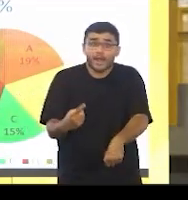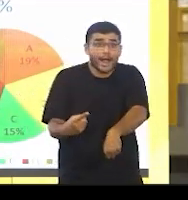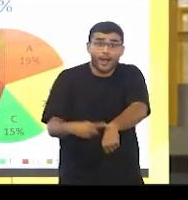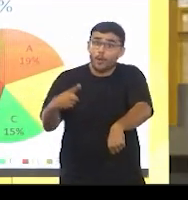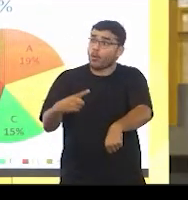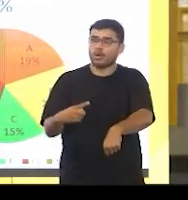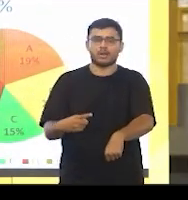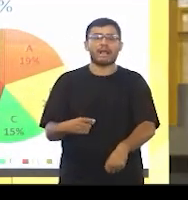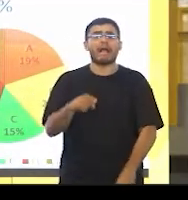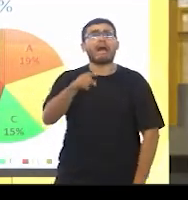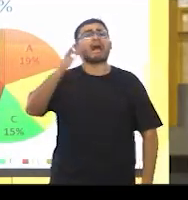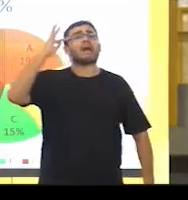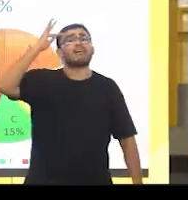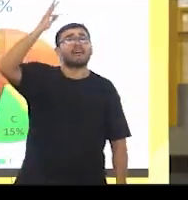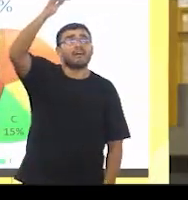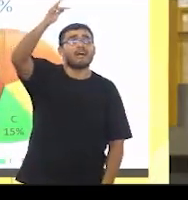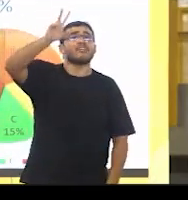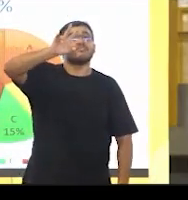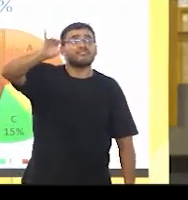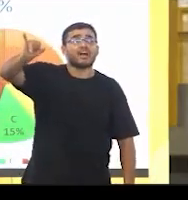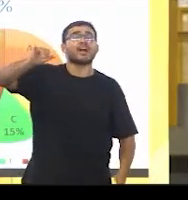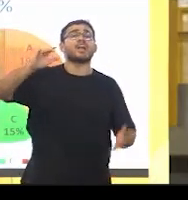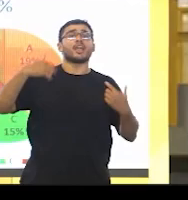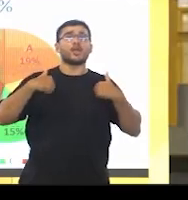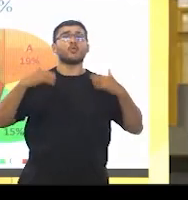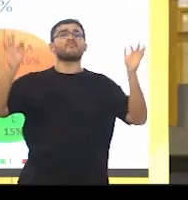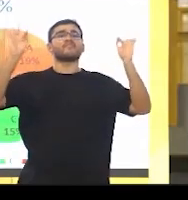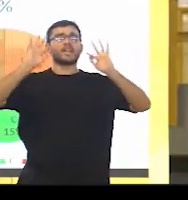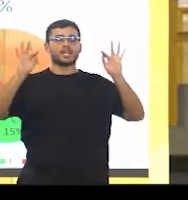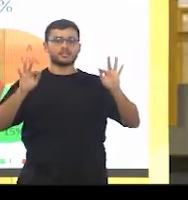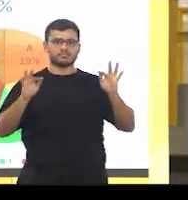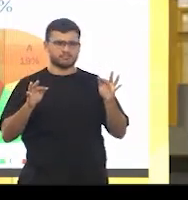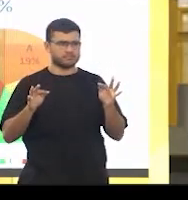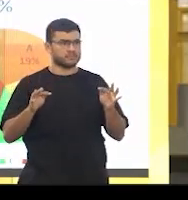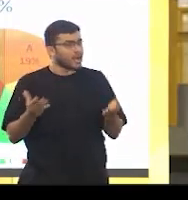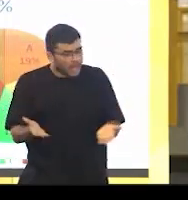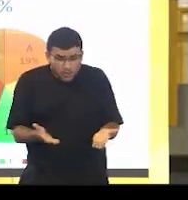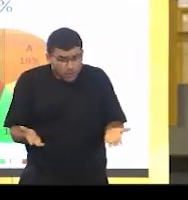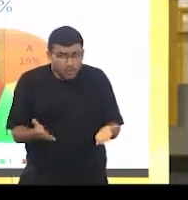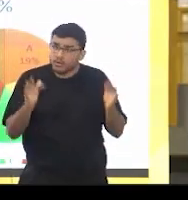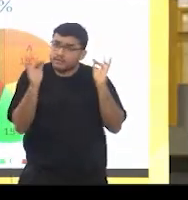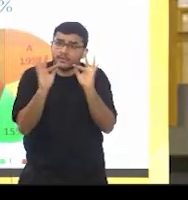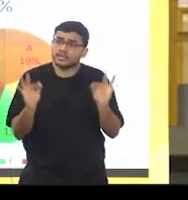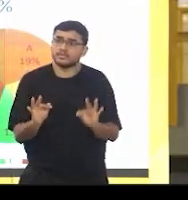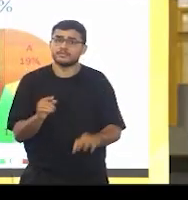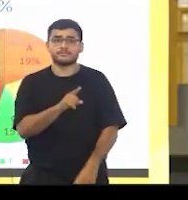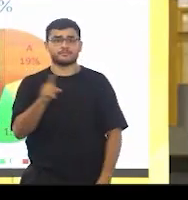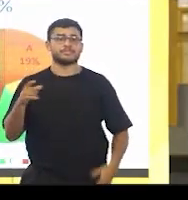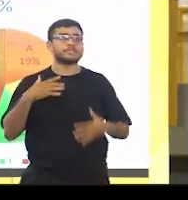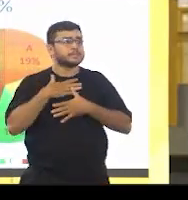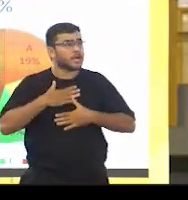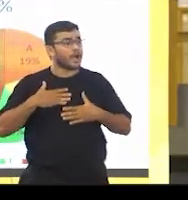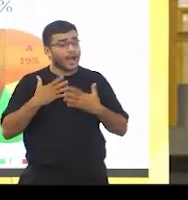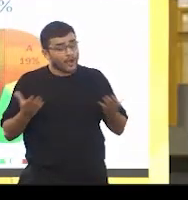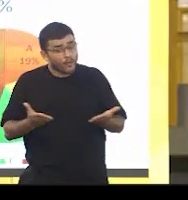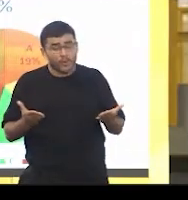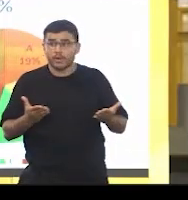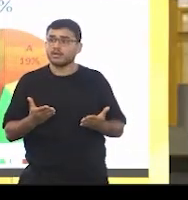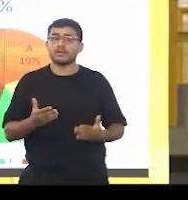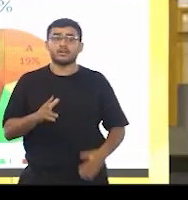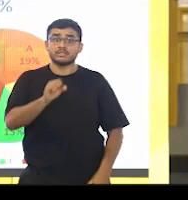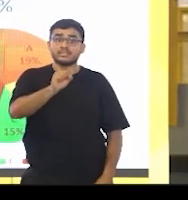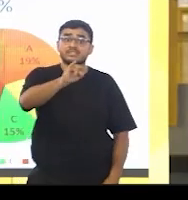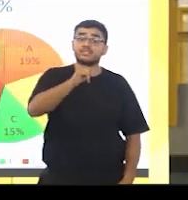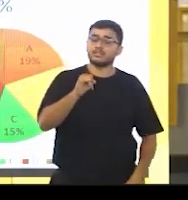você não aproveitar o momento de agora para ser feliz, você nunca mais vai ser. Mas Marley, eu estou prestes a